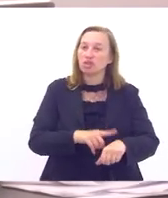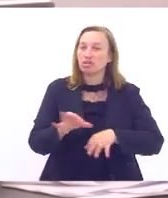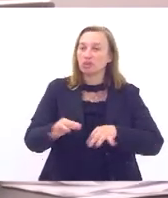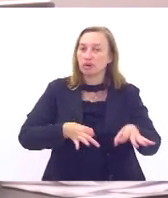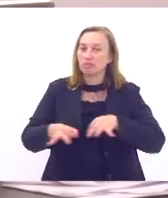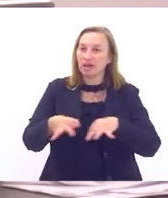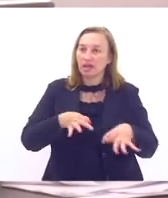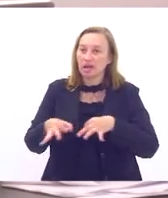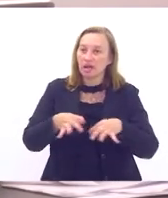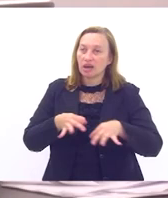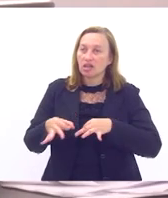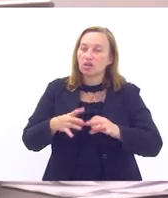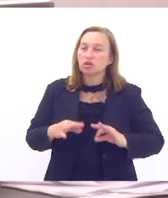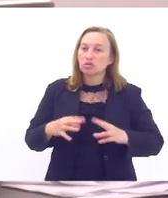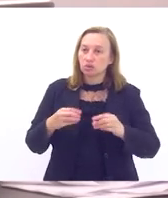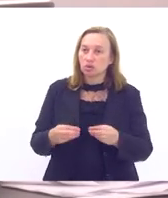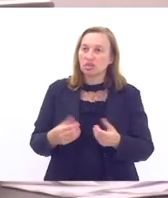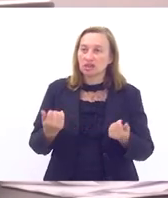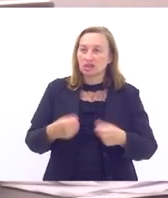plano